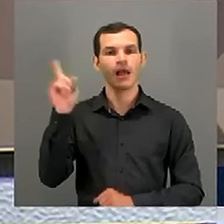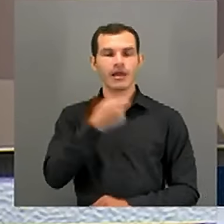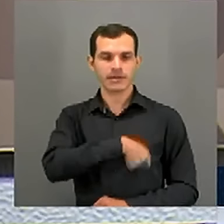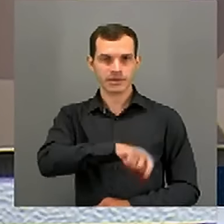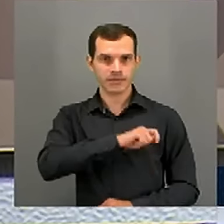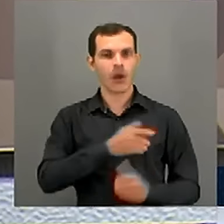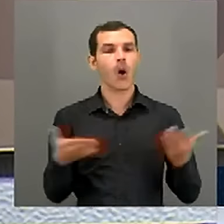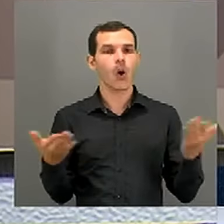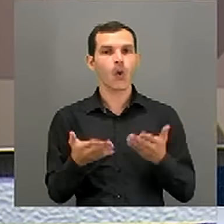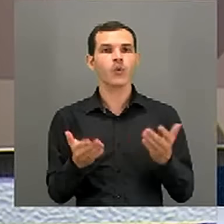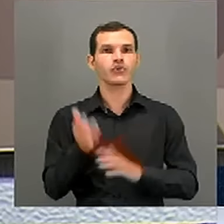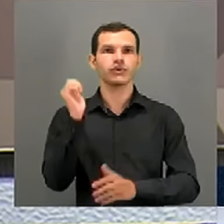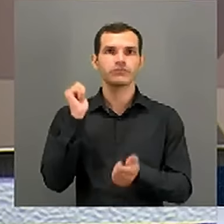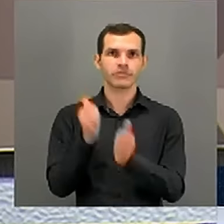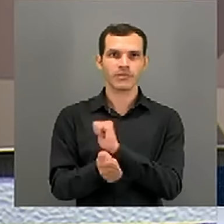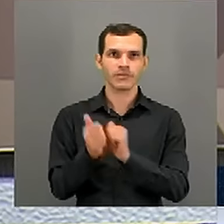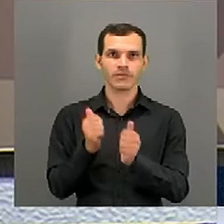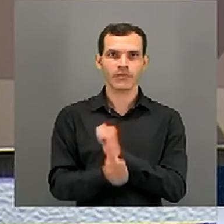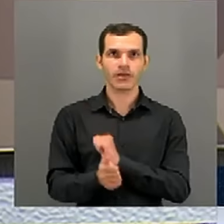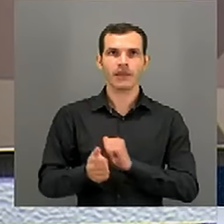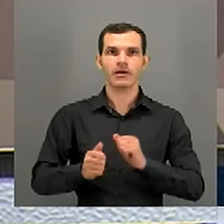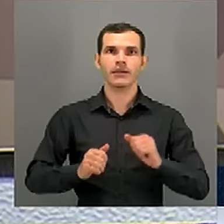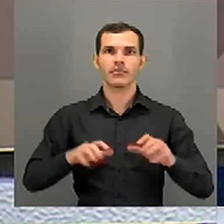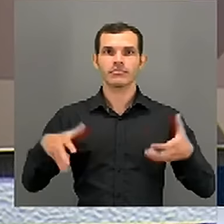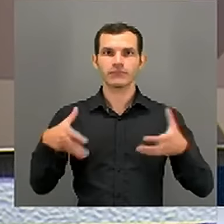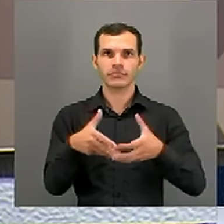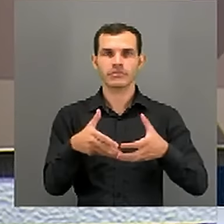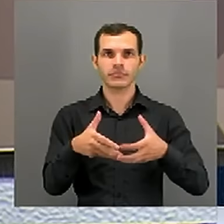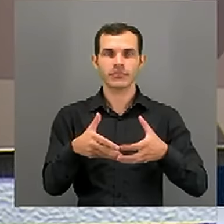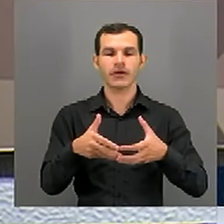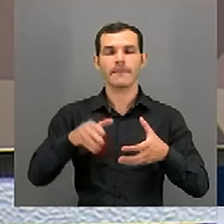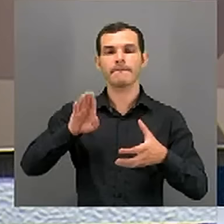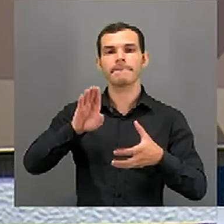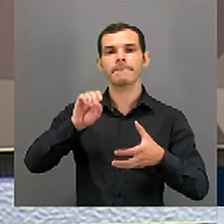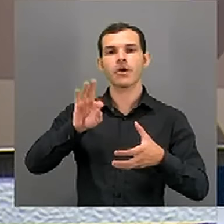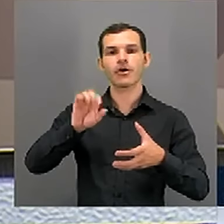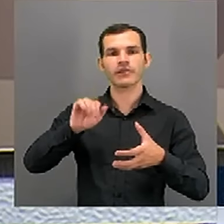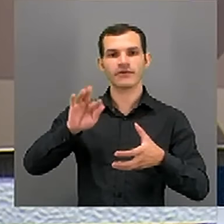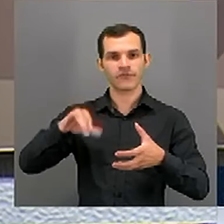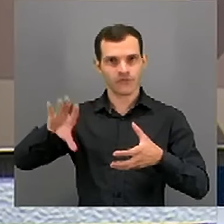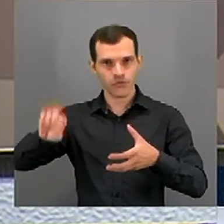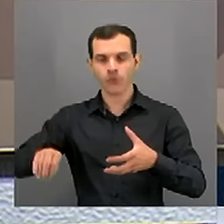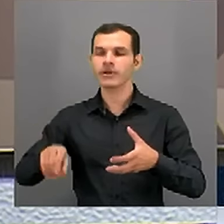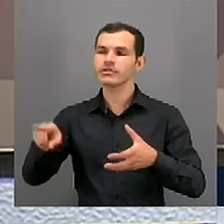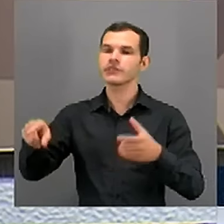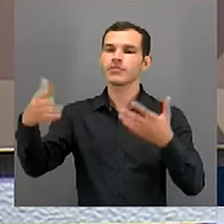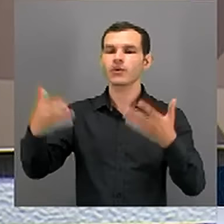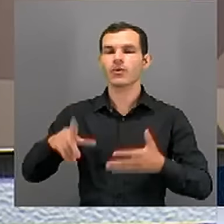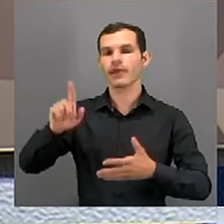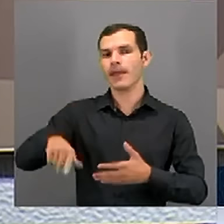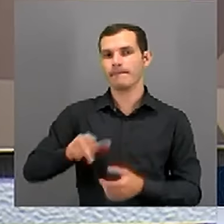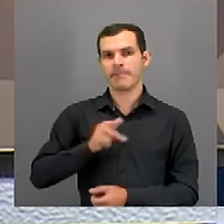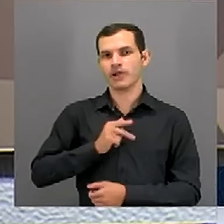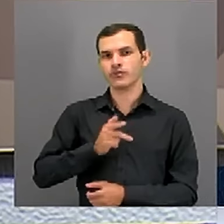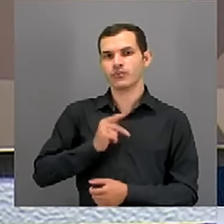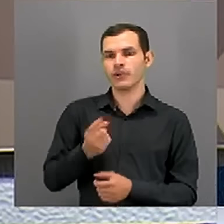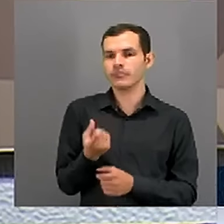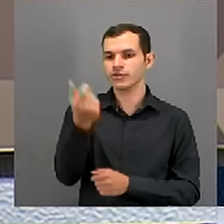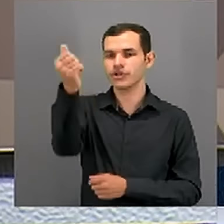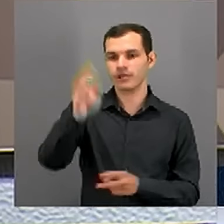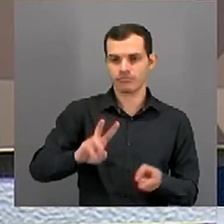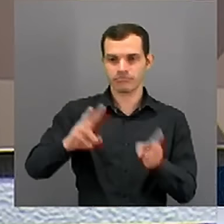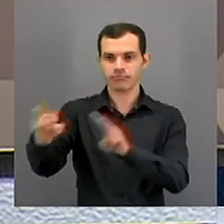E o senhor alega que isso se deveu ao empréstimo pessoal. A que se deveu esse